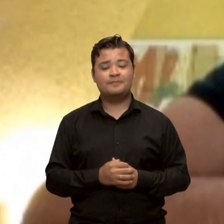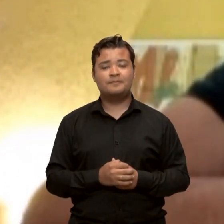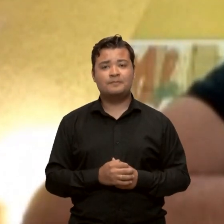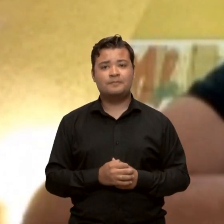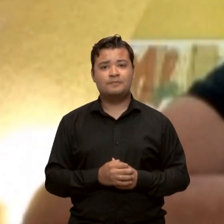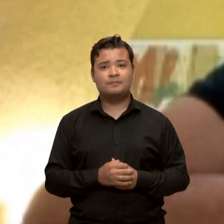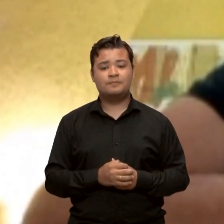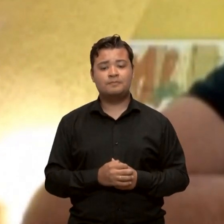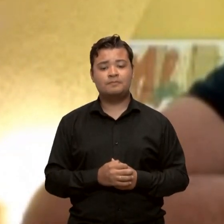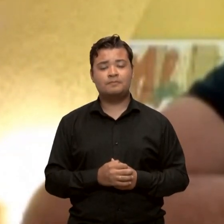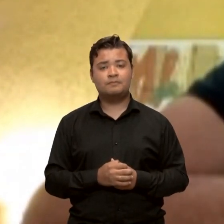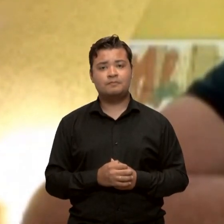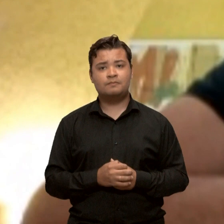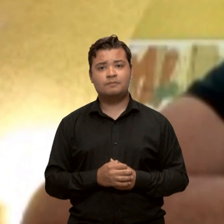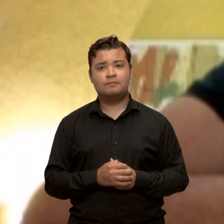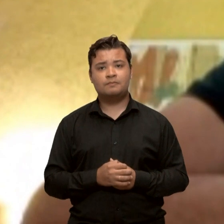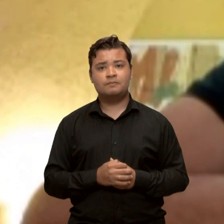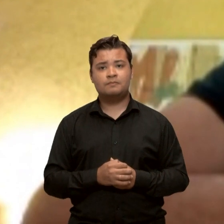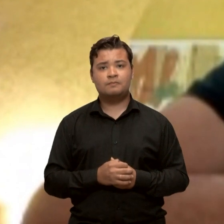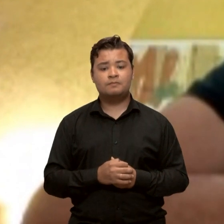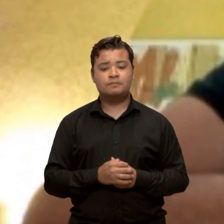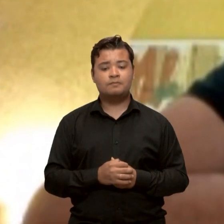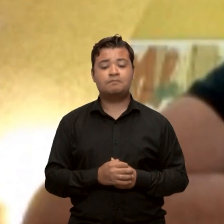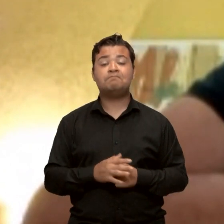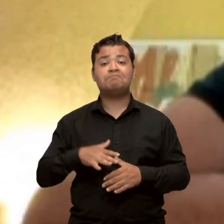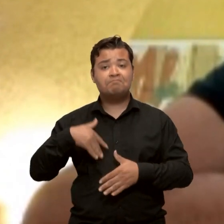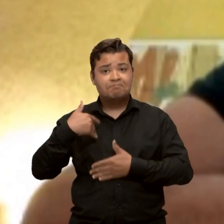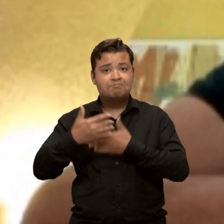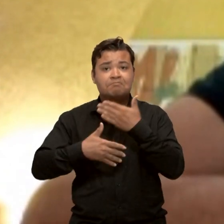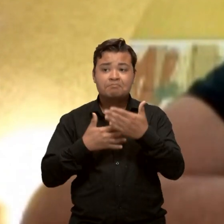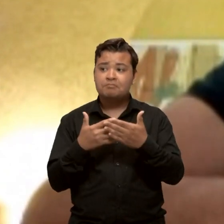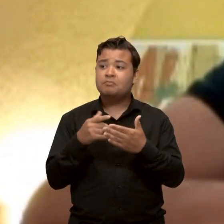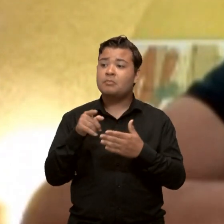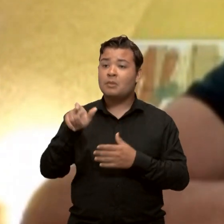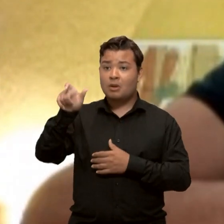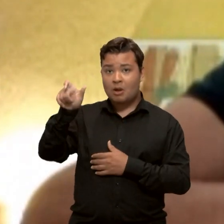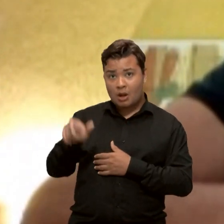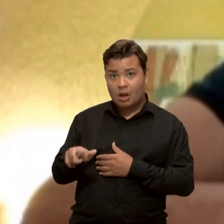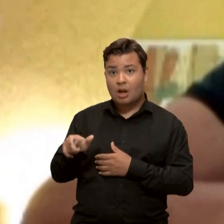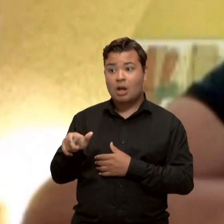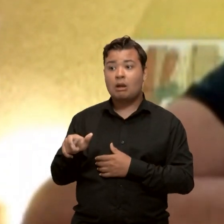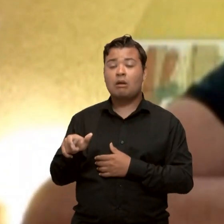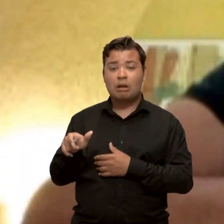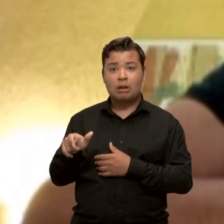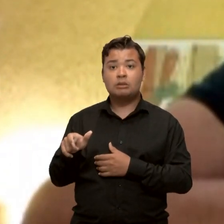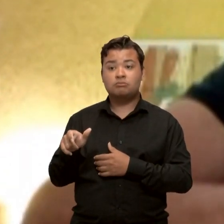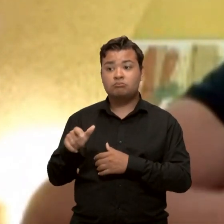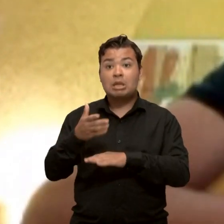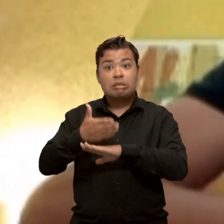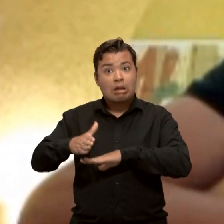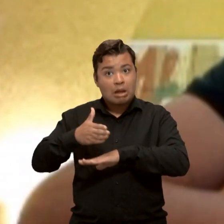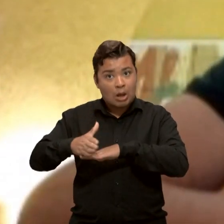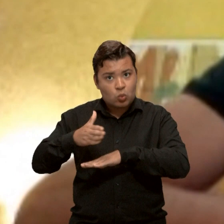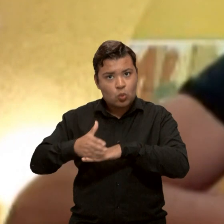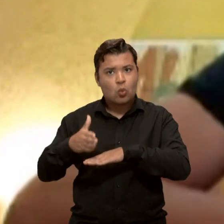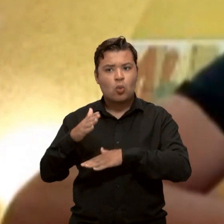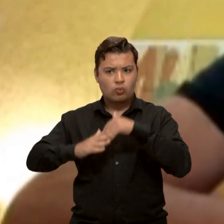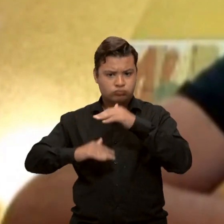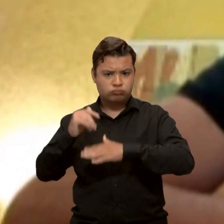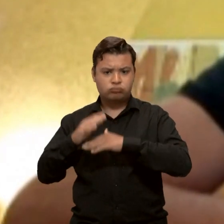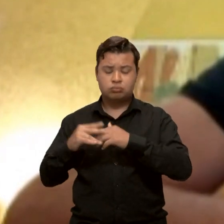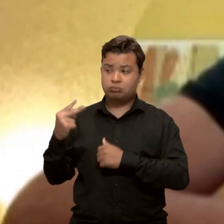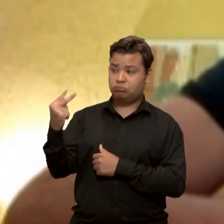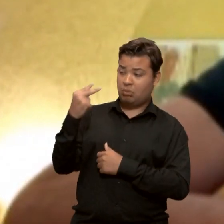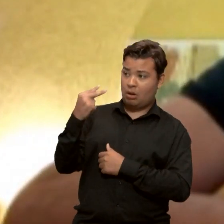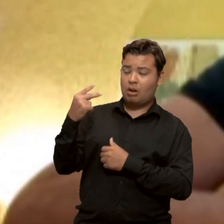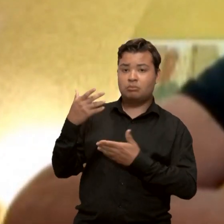que fui observado por um treinador da Ponte Preta de Campinas, que me convidou para